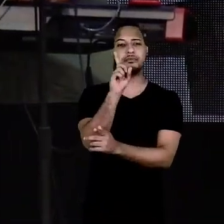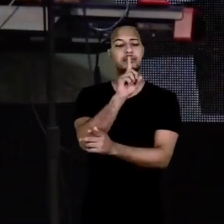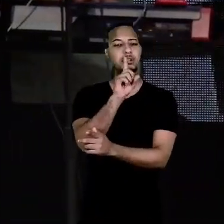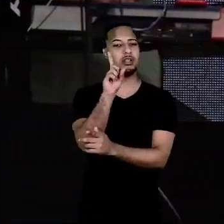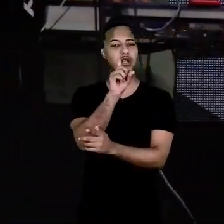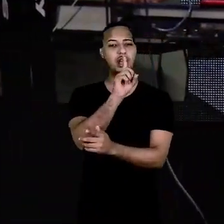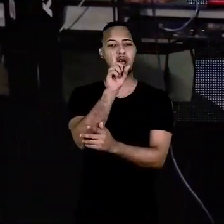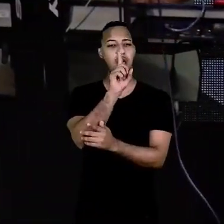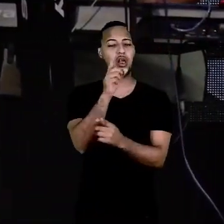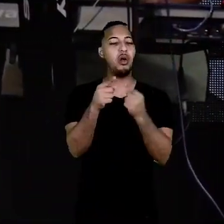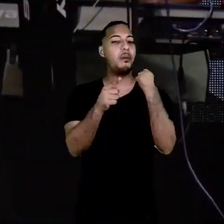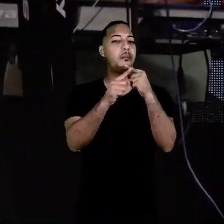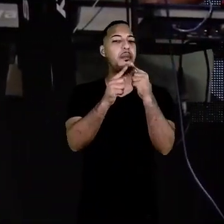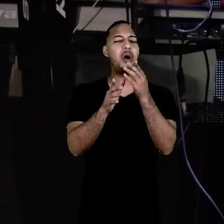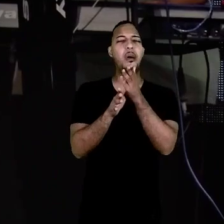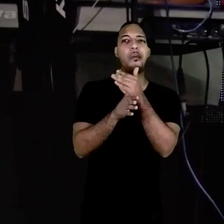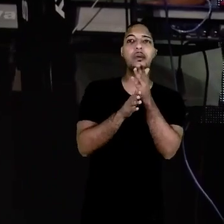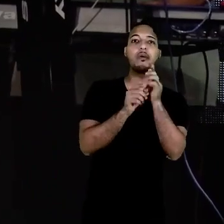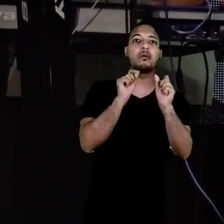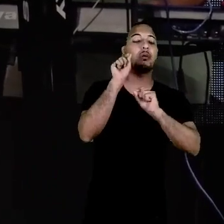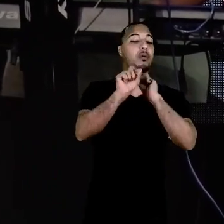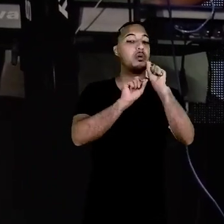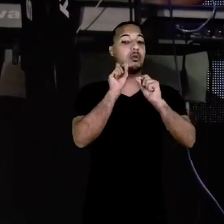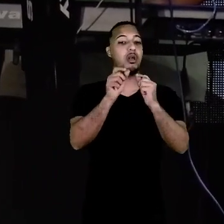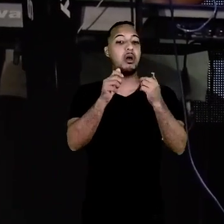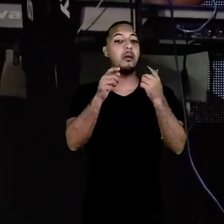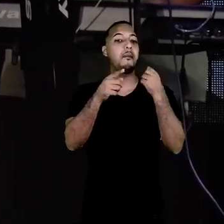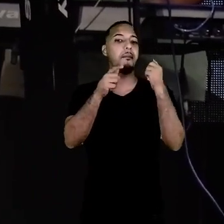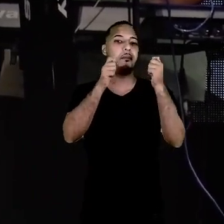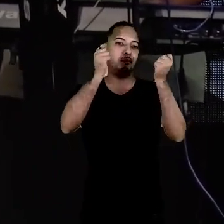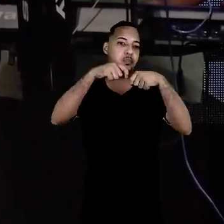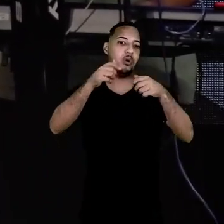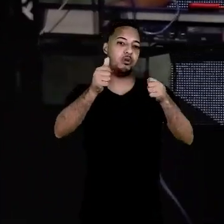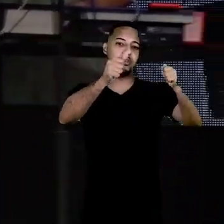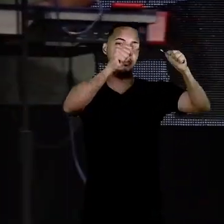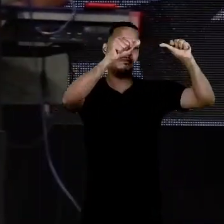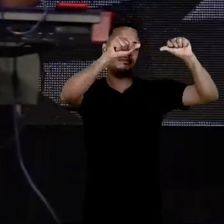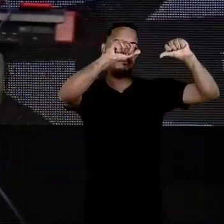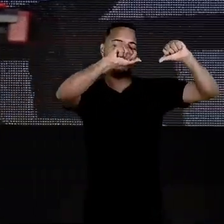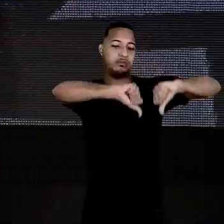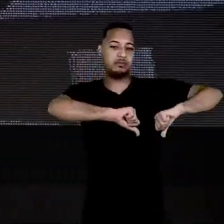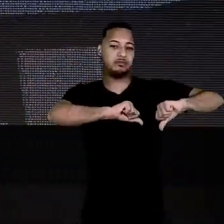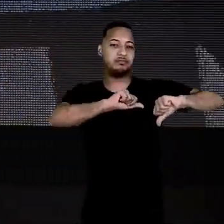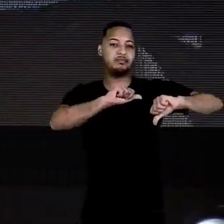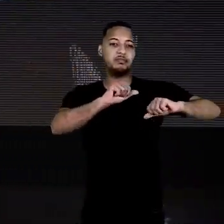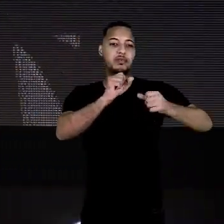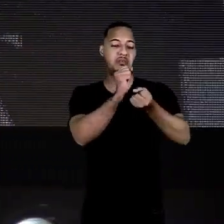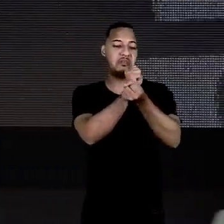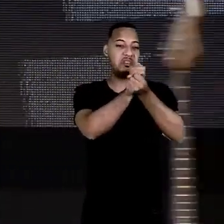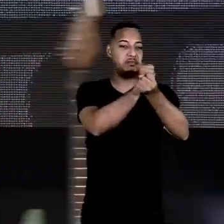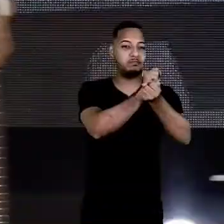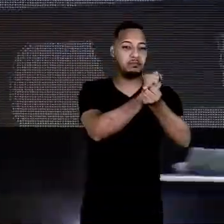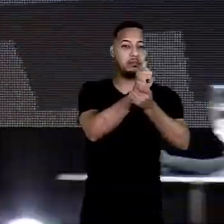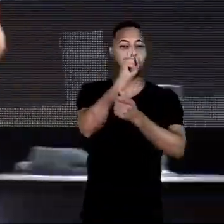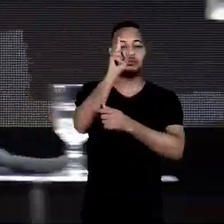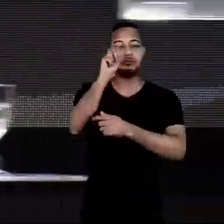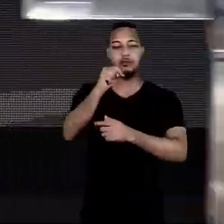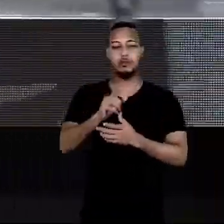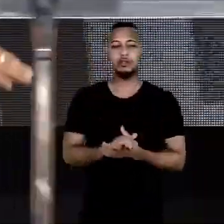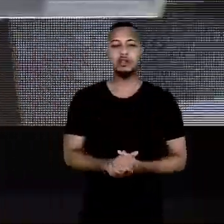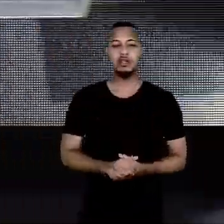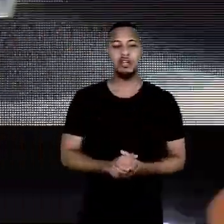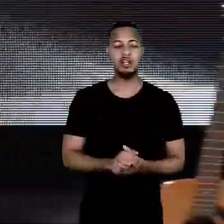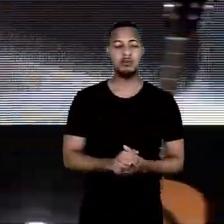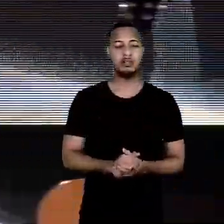porque uma distração pode te levar a uma prisão. E é uma verdade isso. Talvez você está aqui distraído,